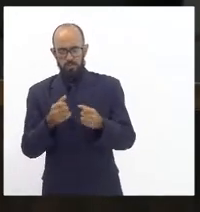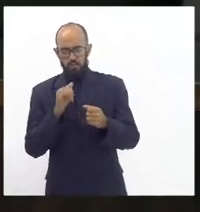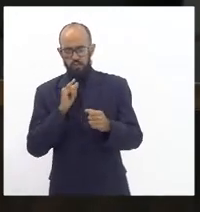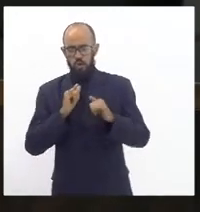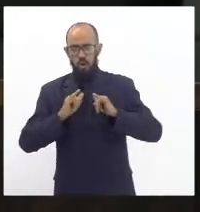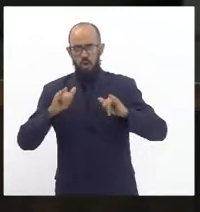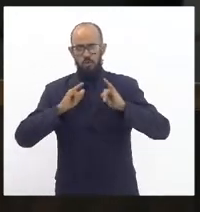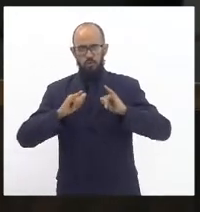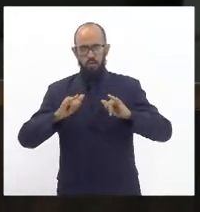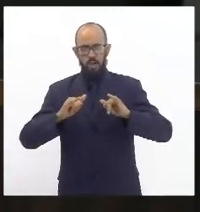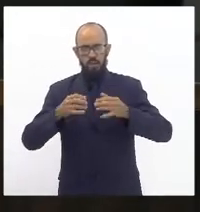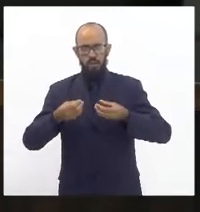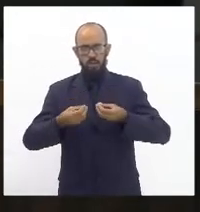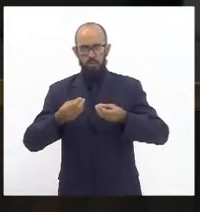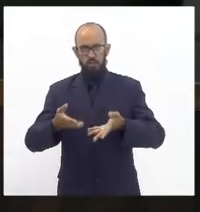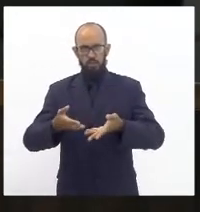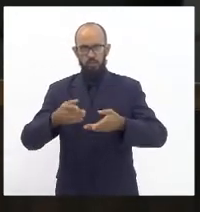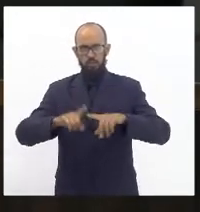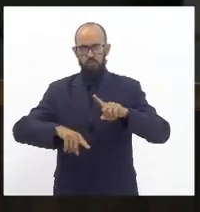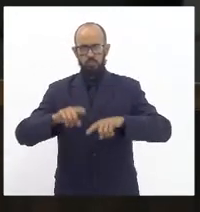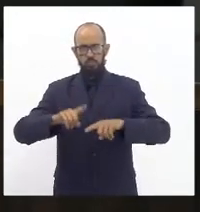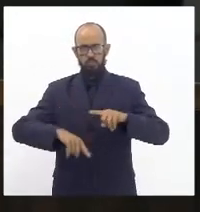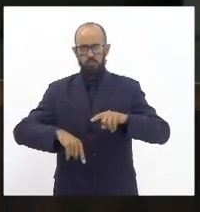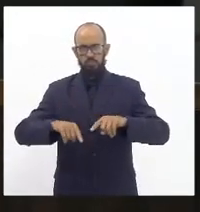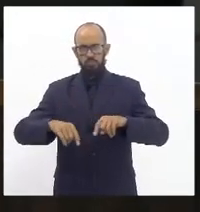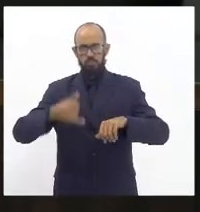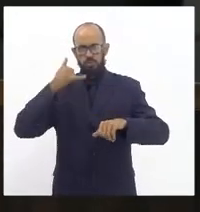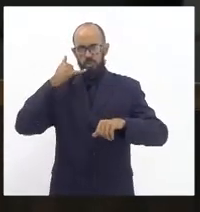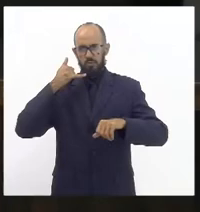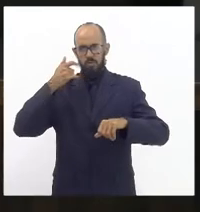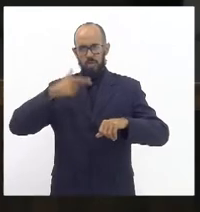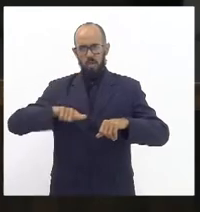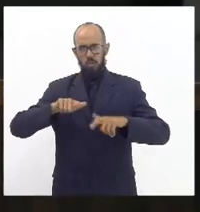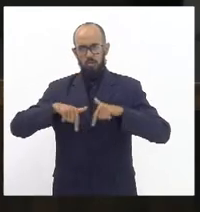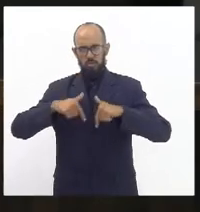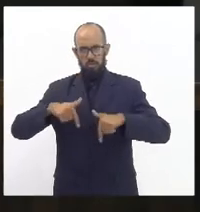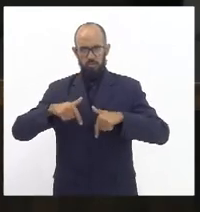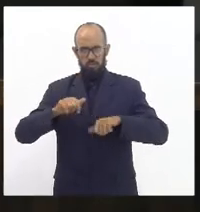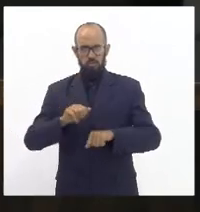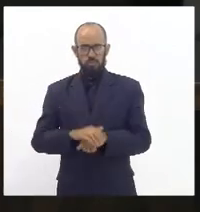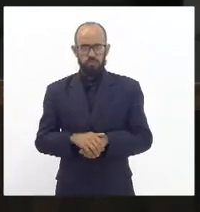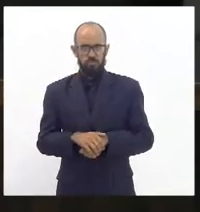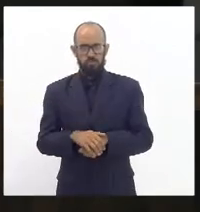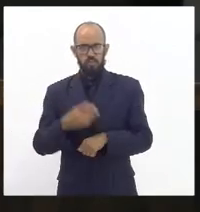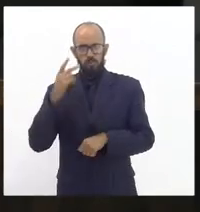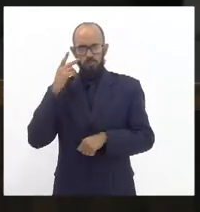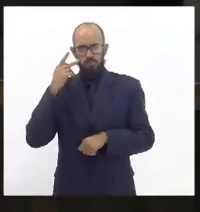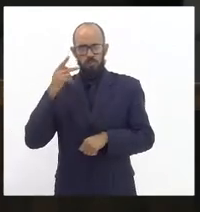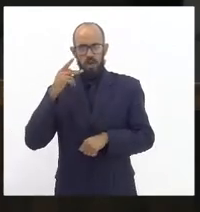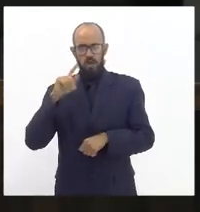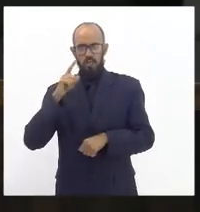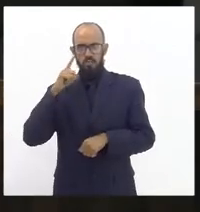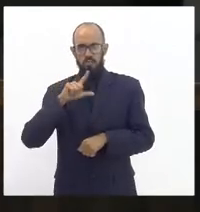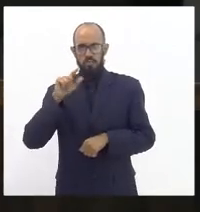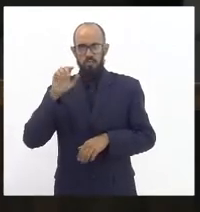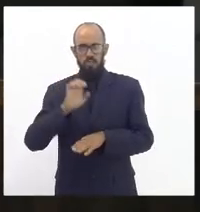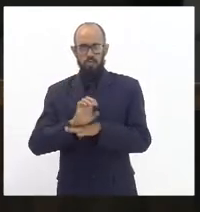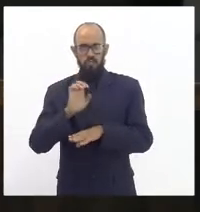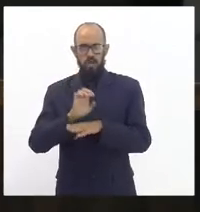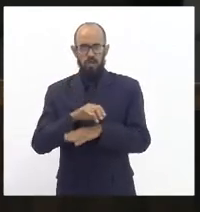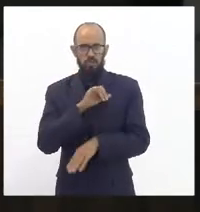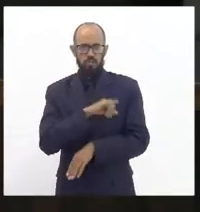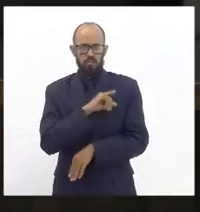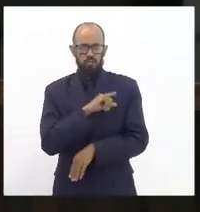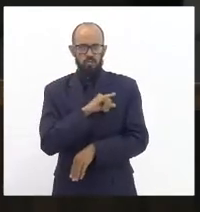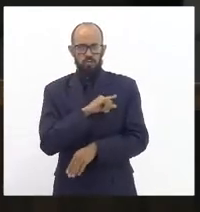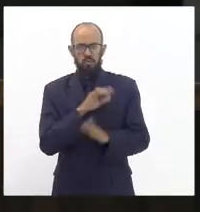comercialização de produtos ou serviços por via telefônica dá outras providências para instituir no âmbito do Estado do Rio de Janeiro